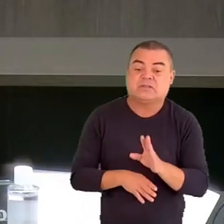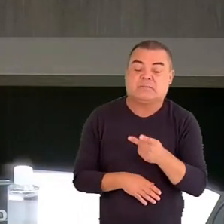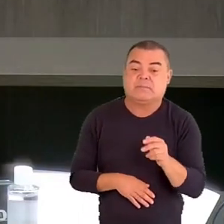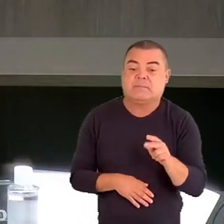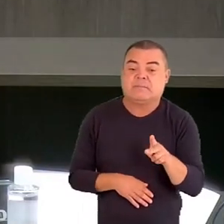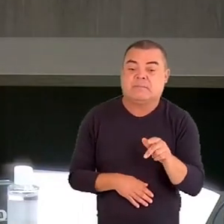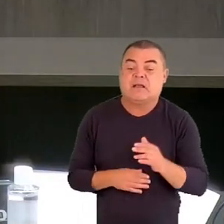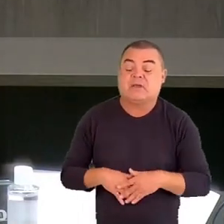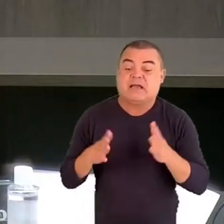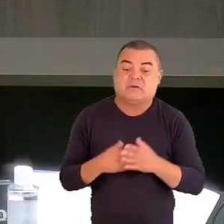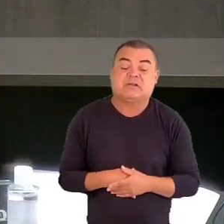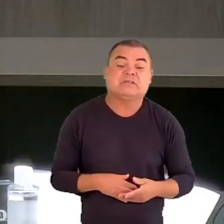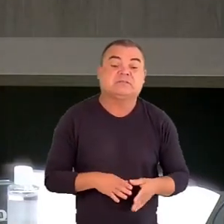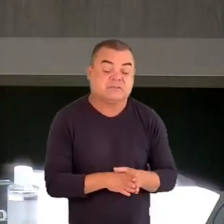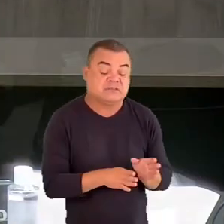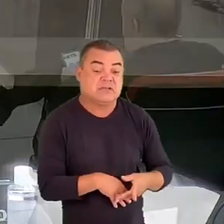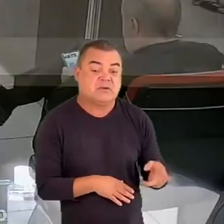conselheiro Rogério Varela.